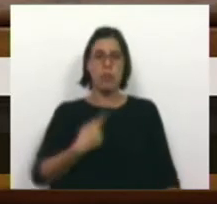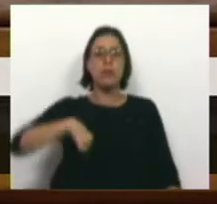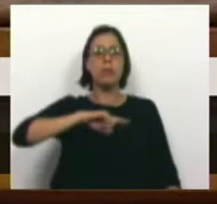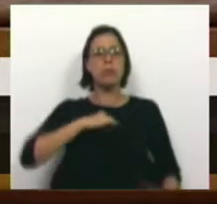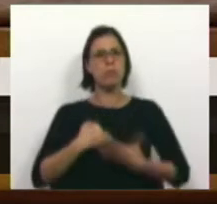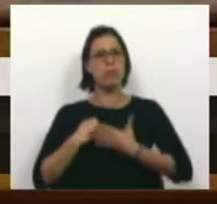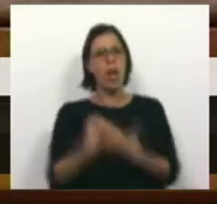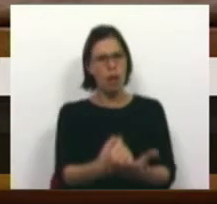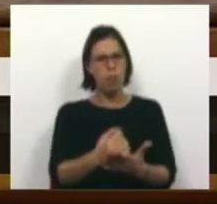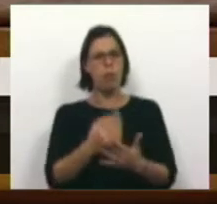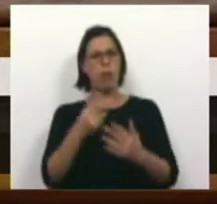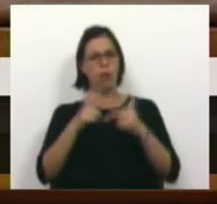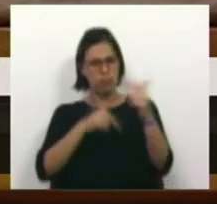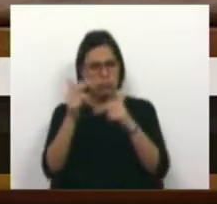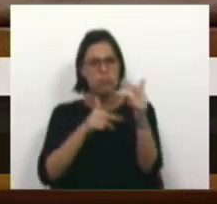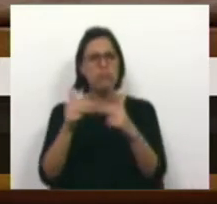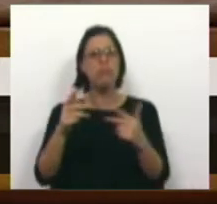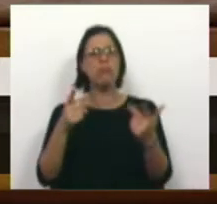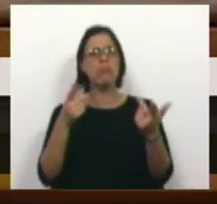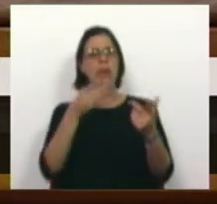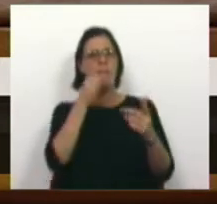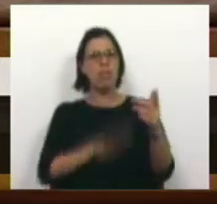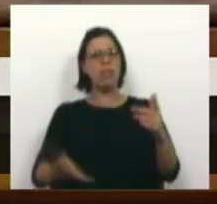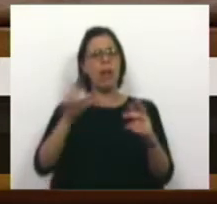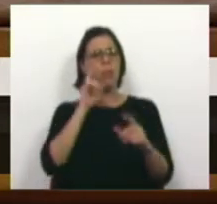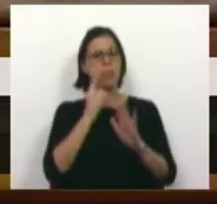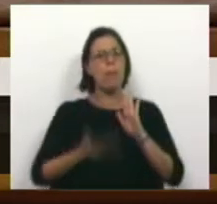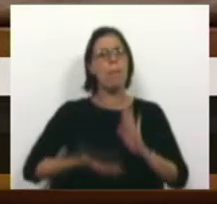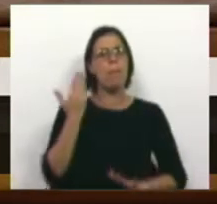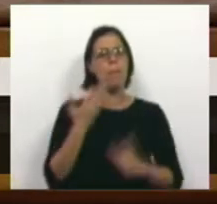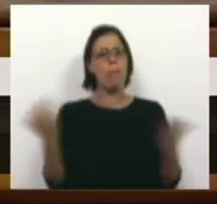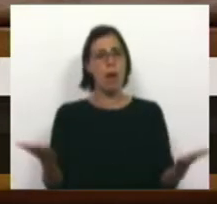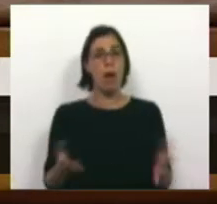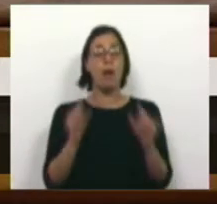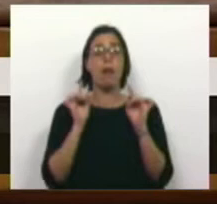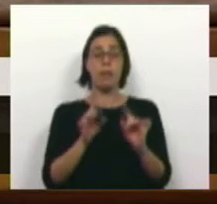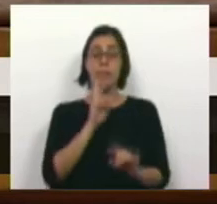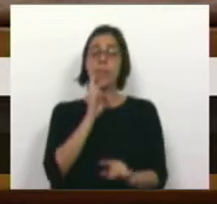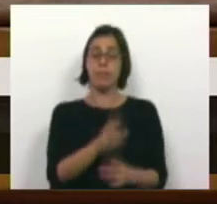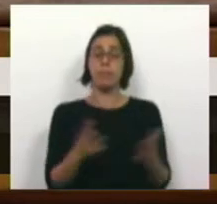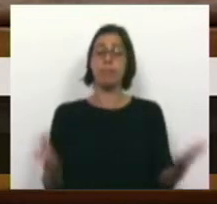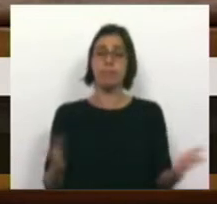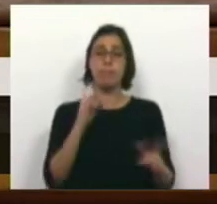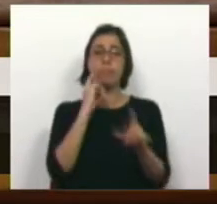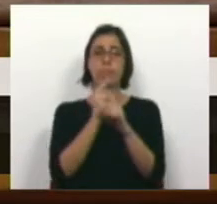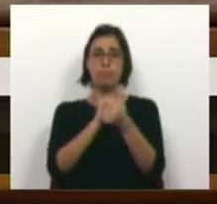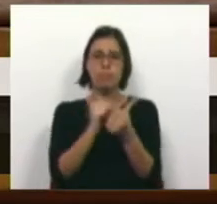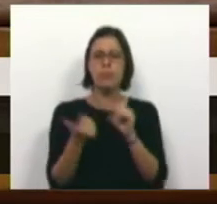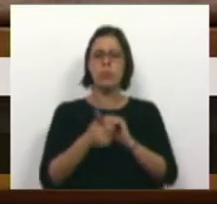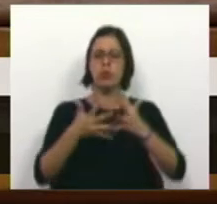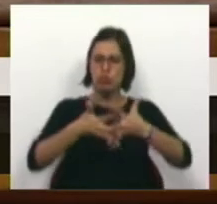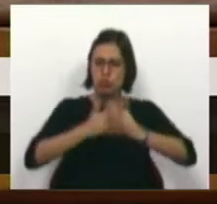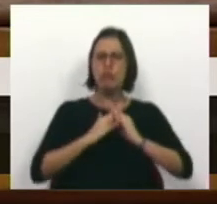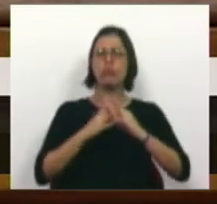do apoio, da reconstrução de um território mais seguro. E essa é uma resposta que exige mudança